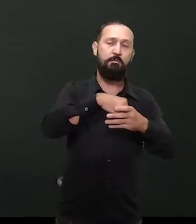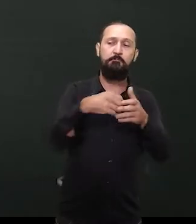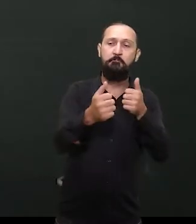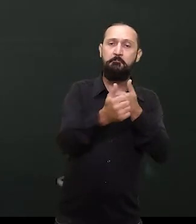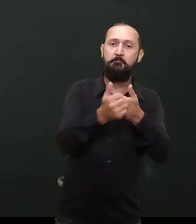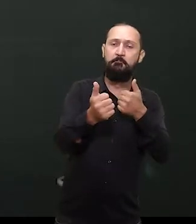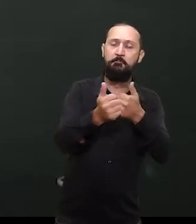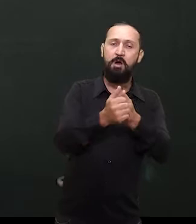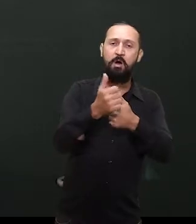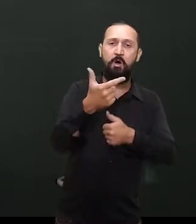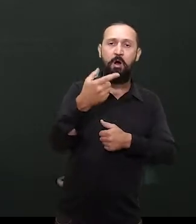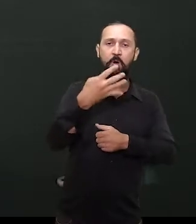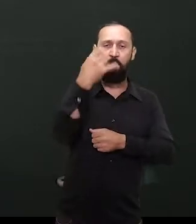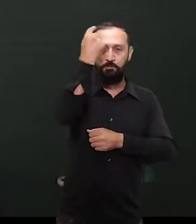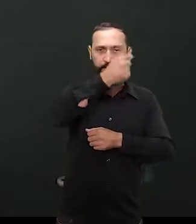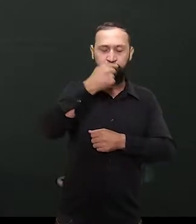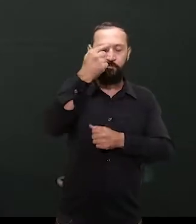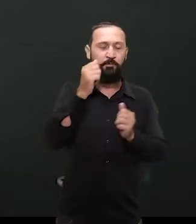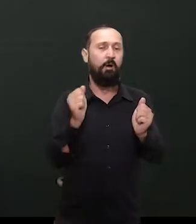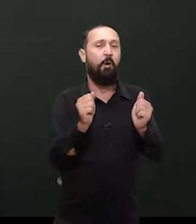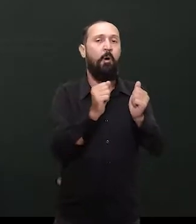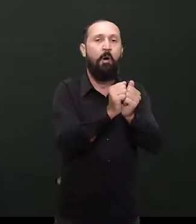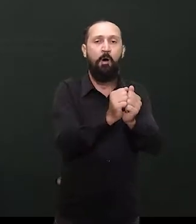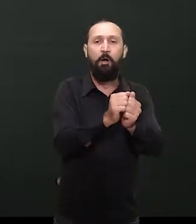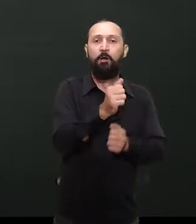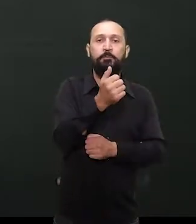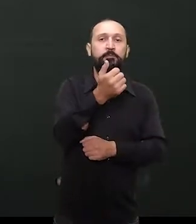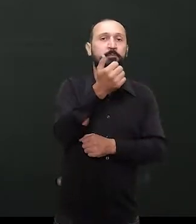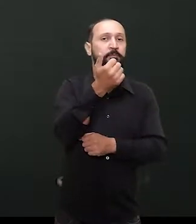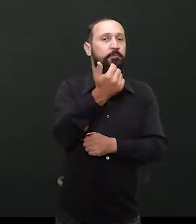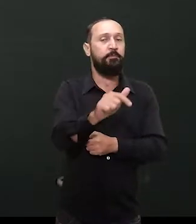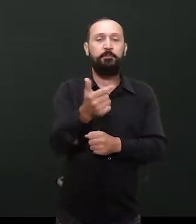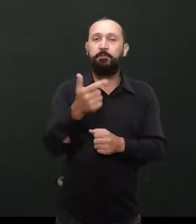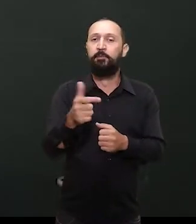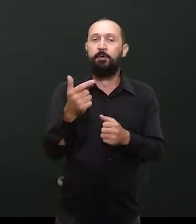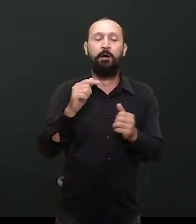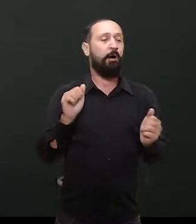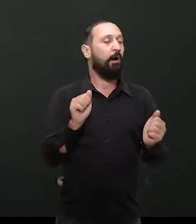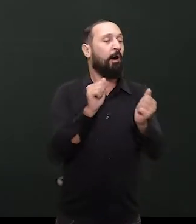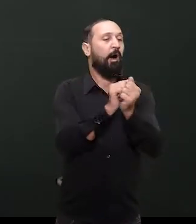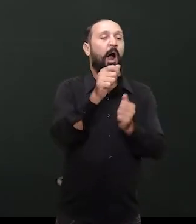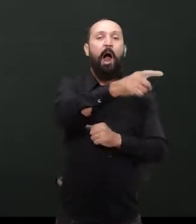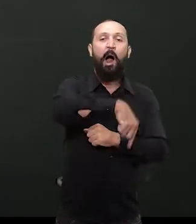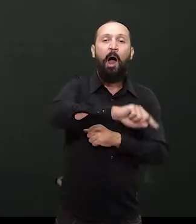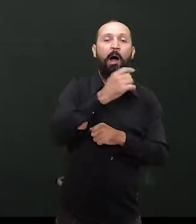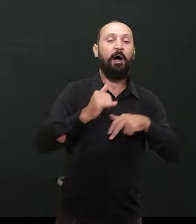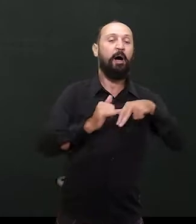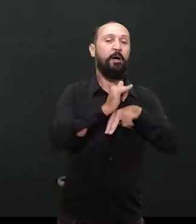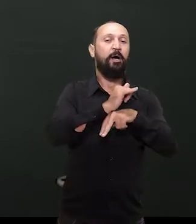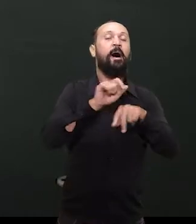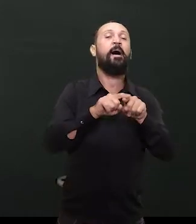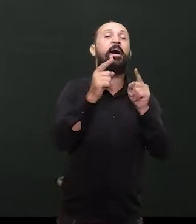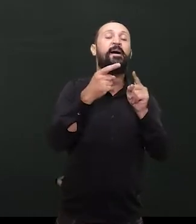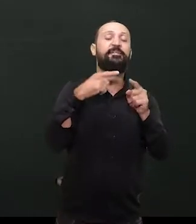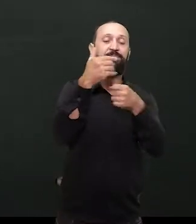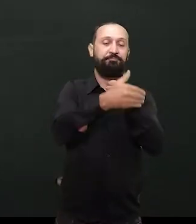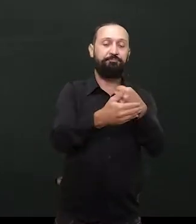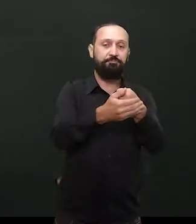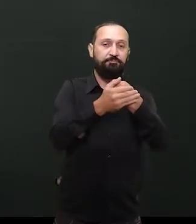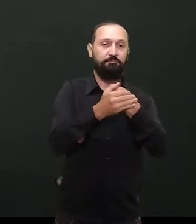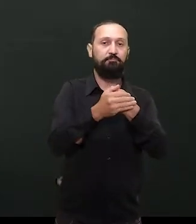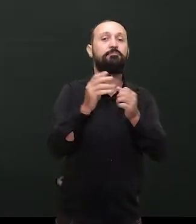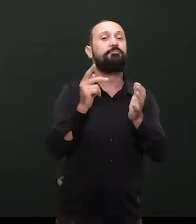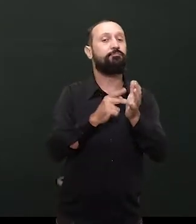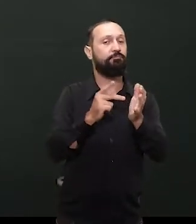ao nosso lado não tem nem como estado fornecer um policial ao lado de todo e qualquer vítima mas a medida